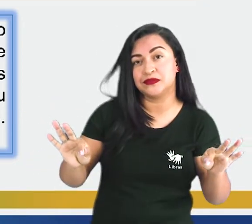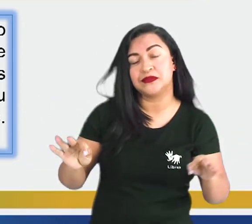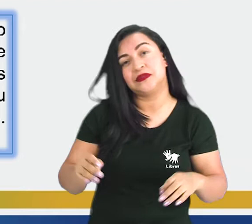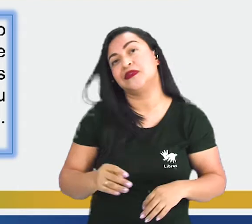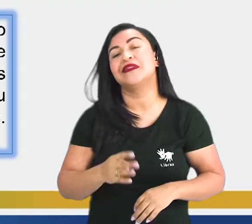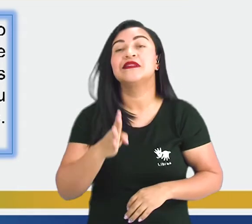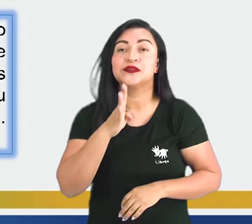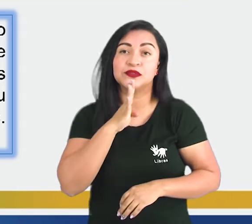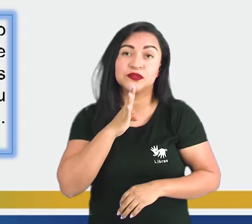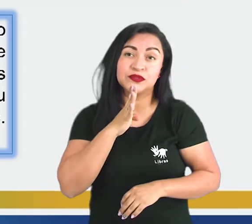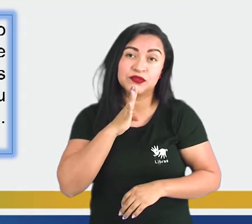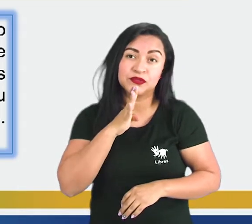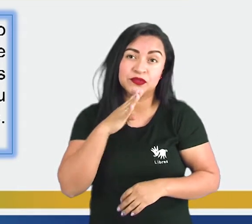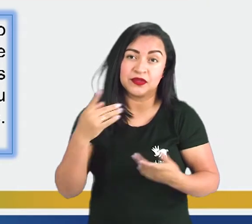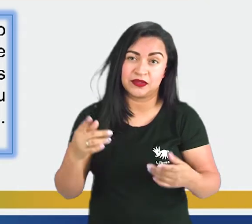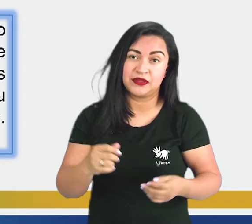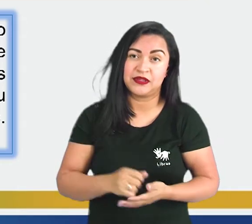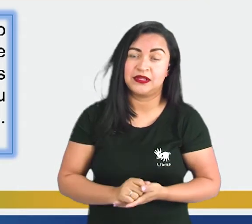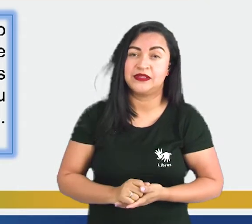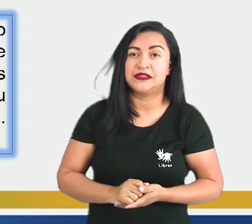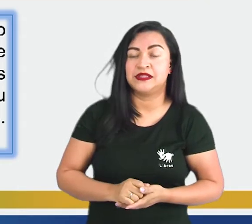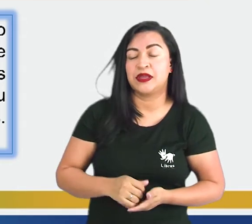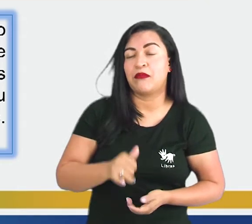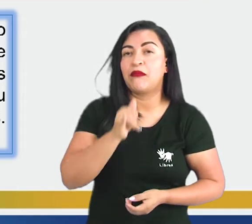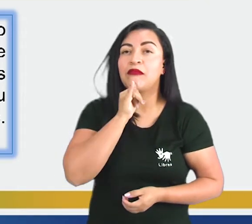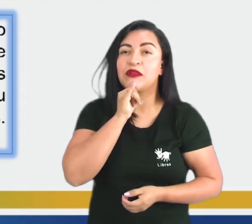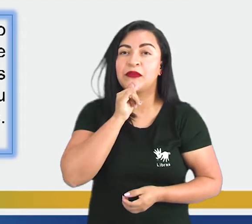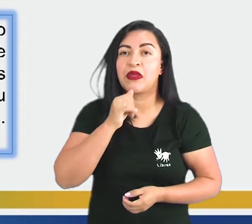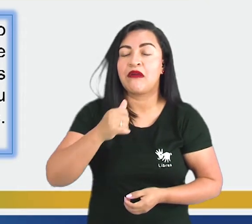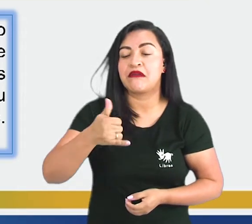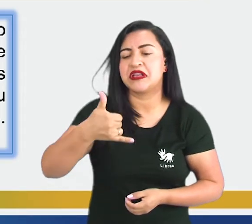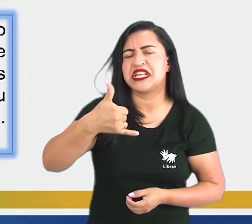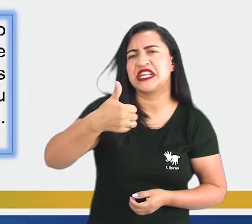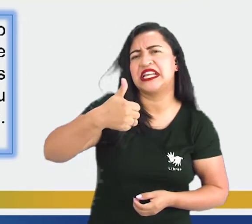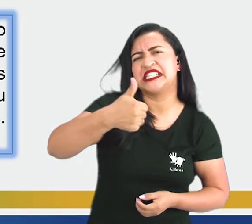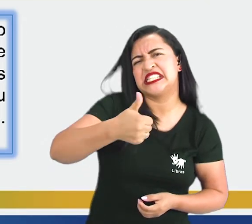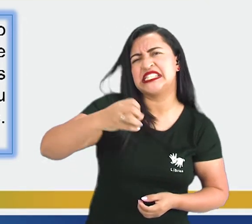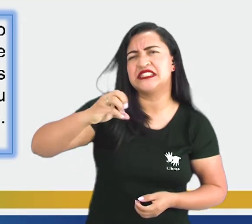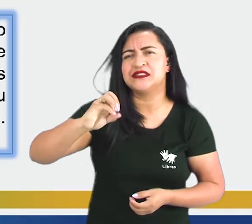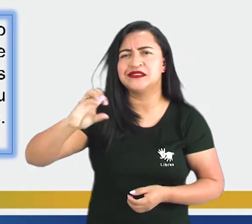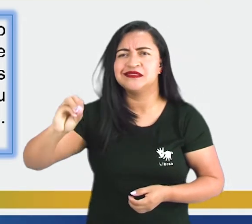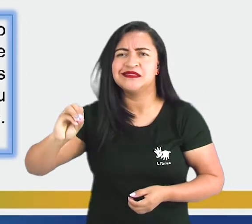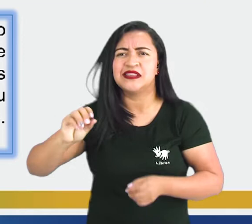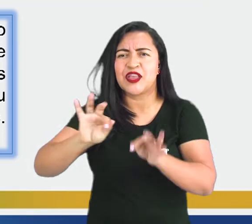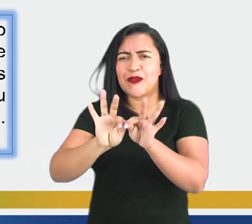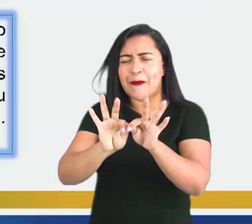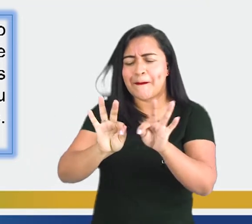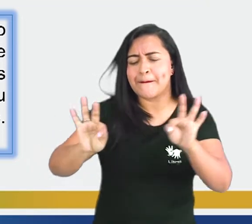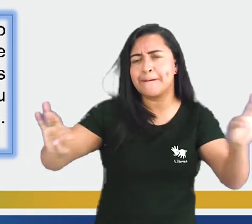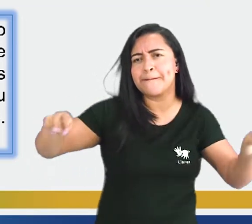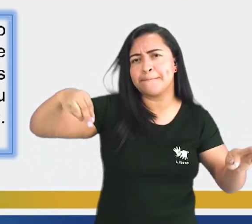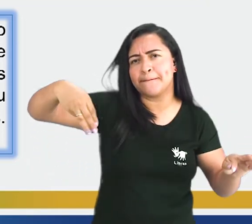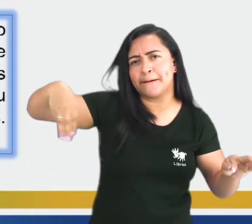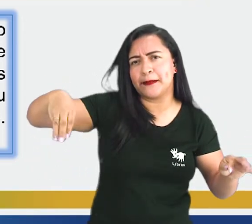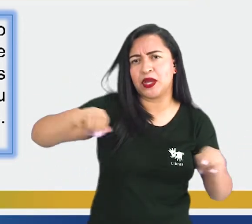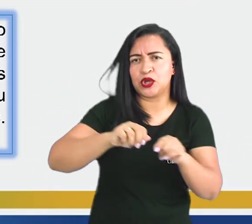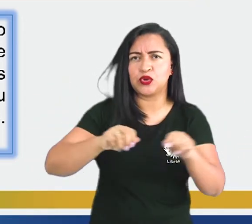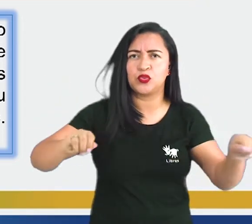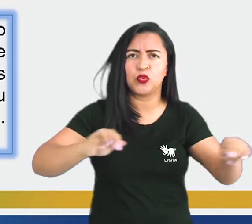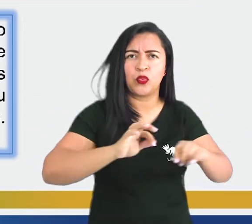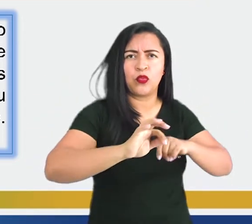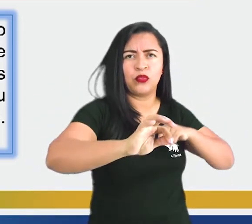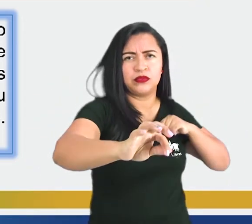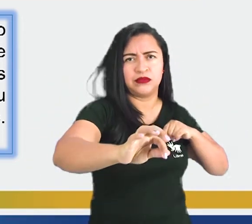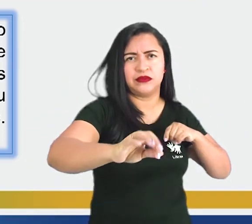O área, que equivale a 100 metros quadrados, o múltiplo do área também, que é o hectare, que é bem conhecido, que equivale a 10.000